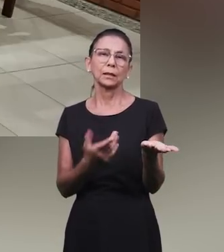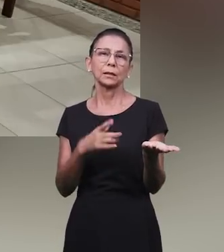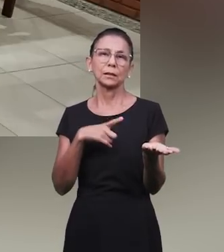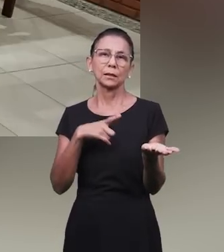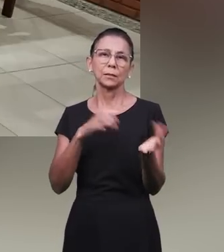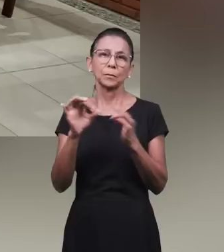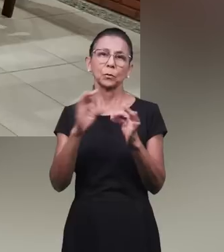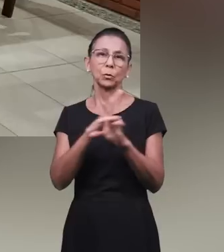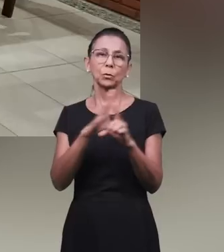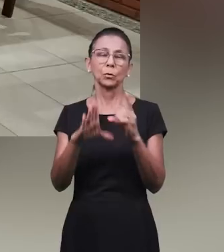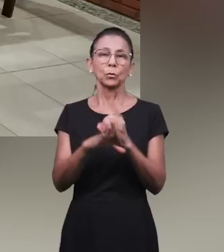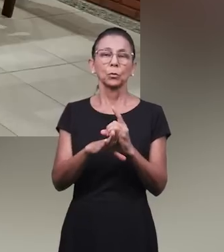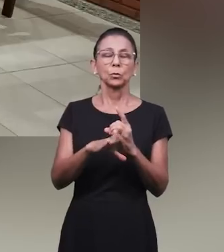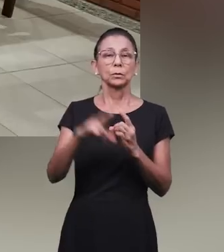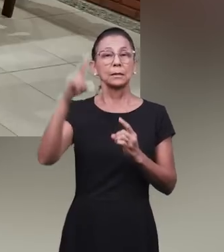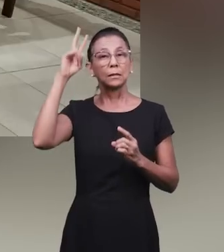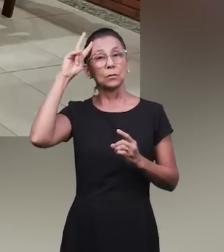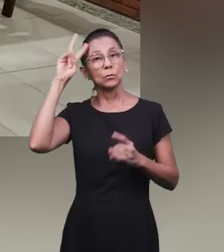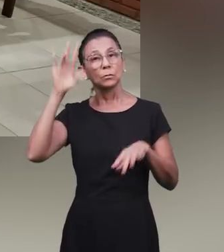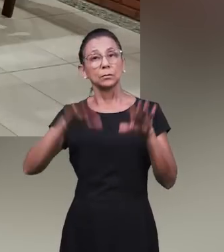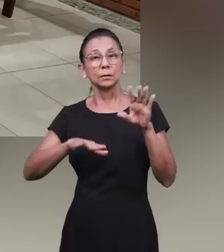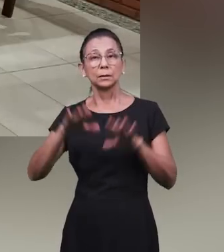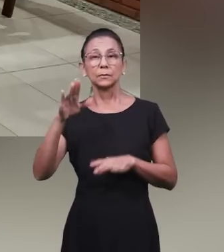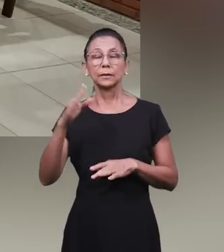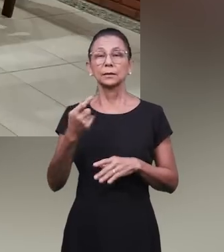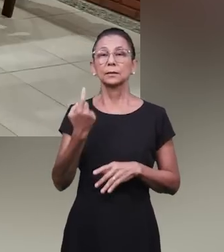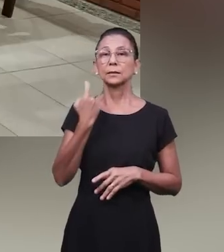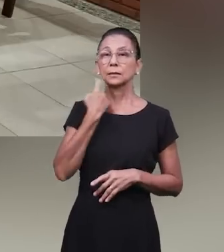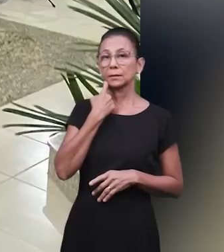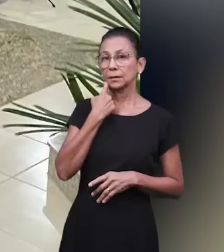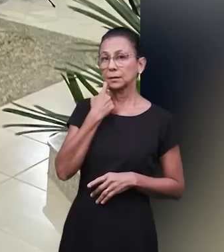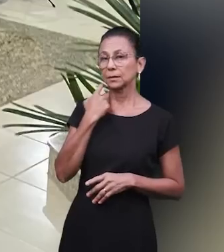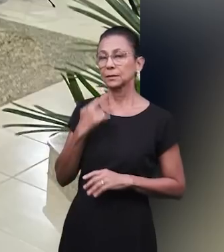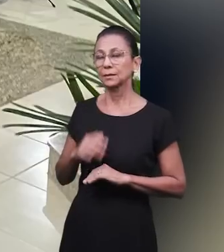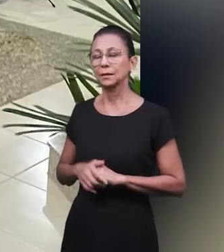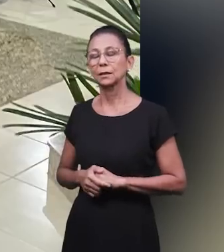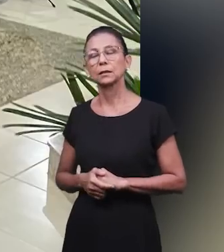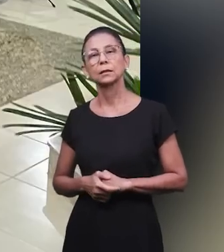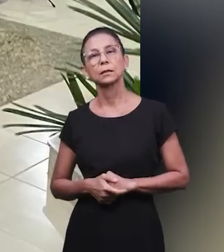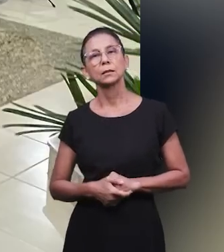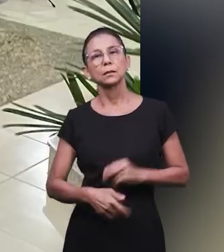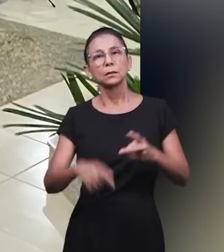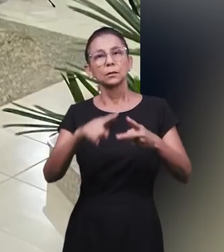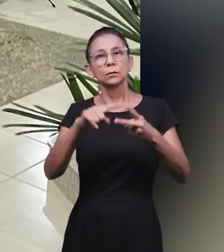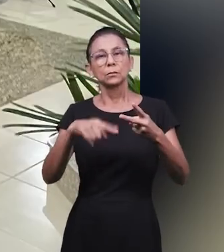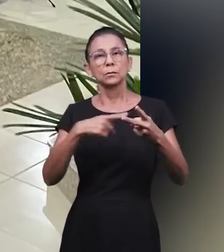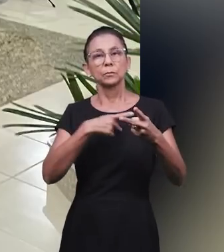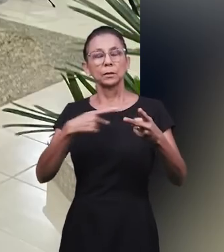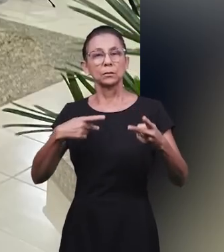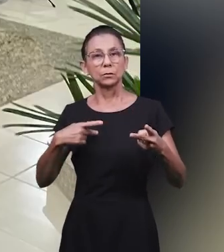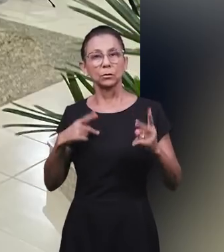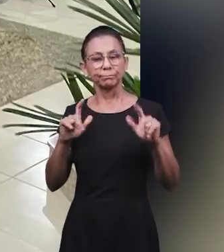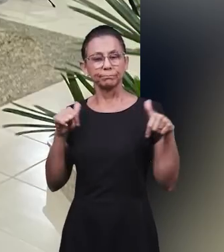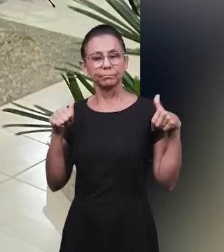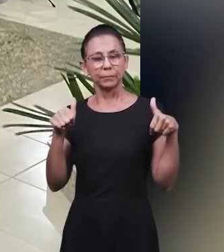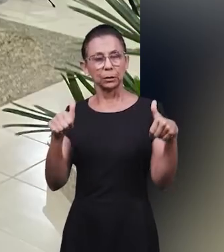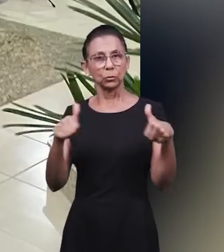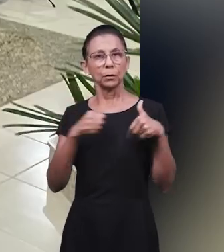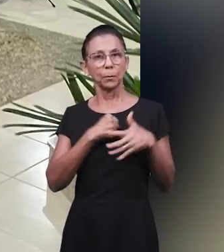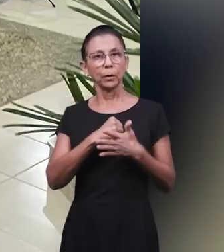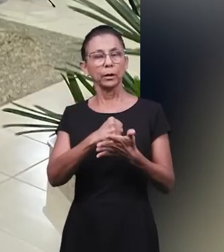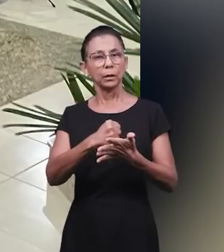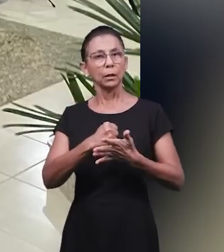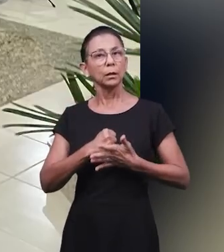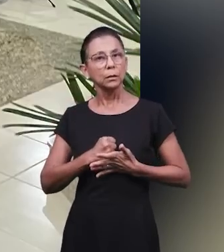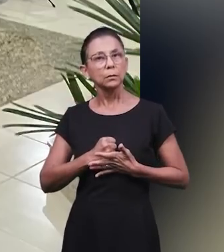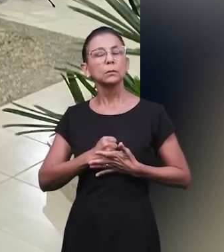às vezes nas sextas-feiras, em Carambeí, onde o pastor Silvio e o pastor Danilo estiveram presentes neste culto. e nos